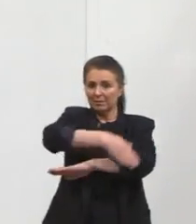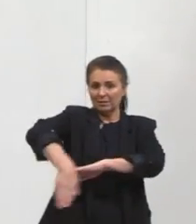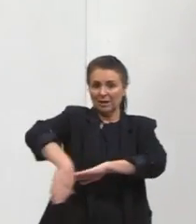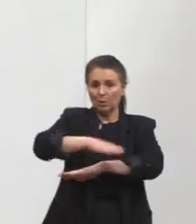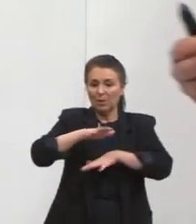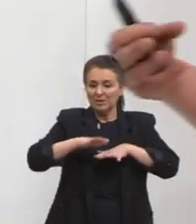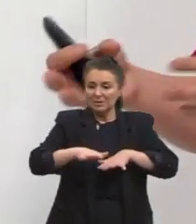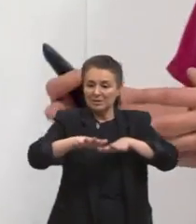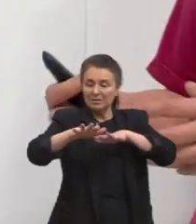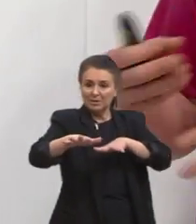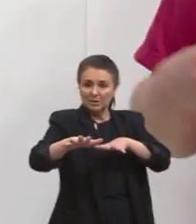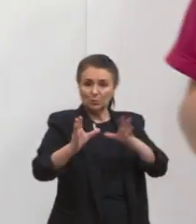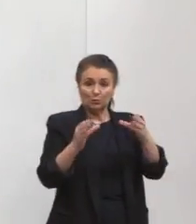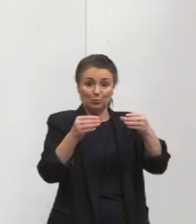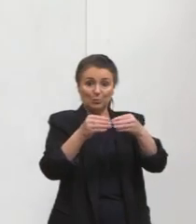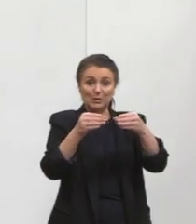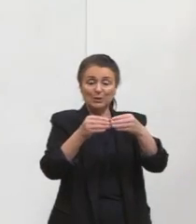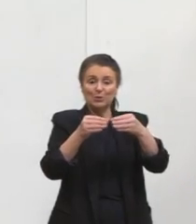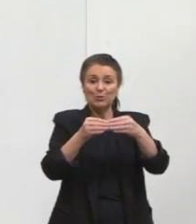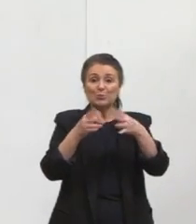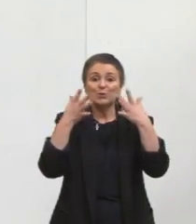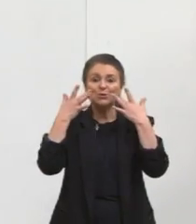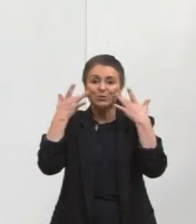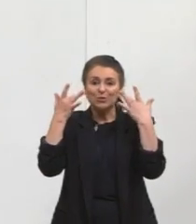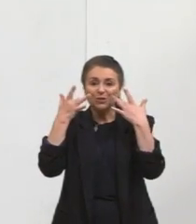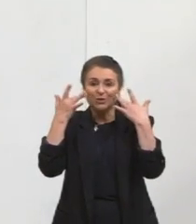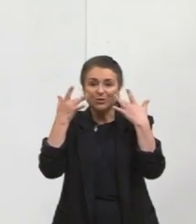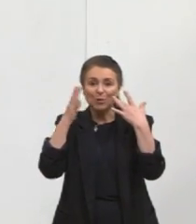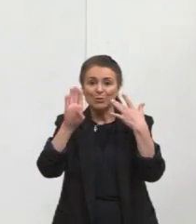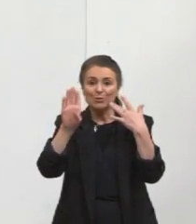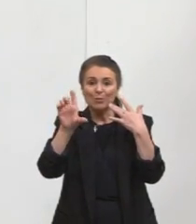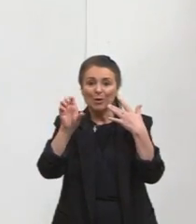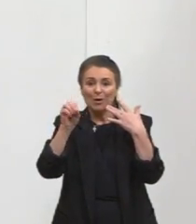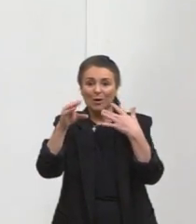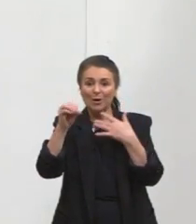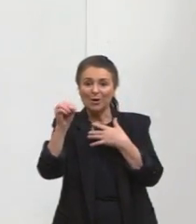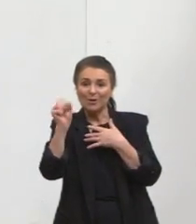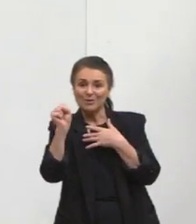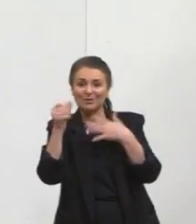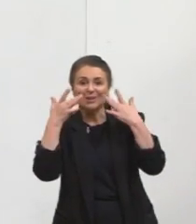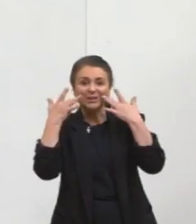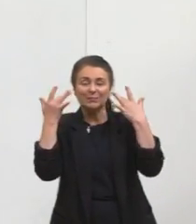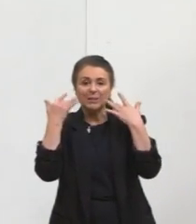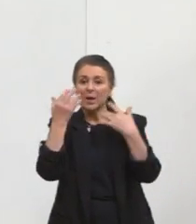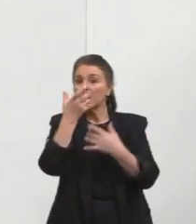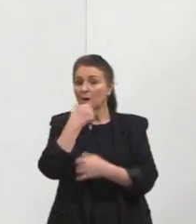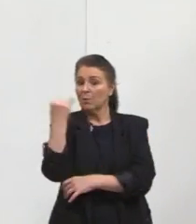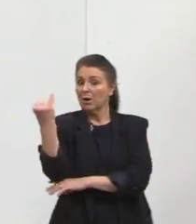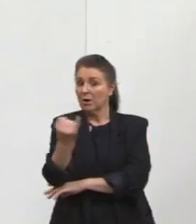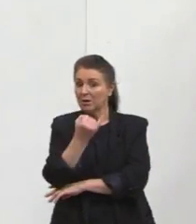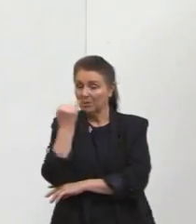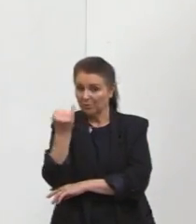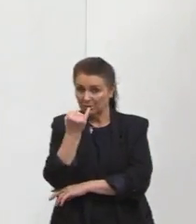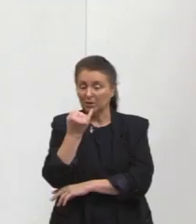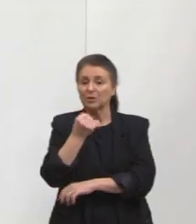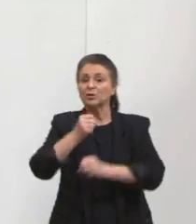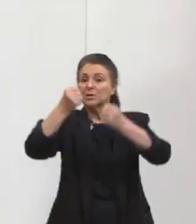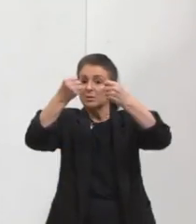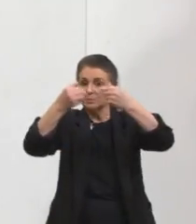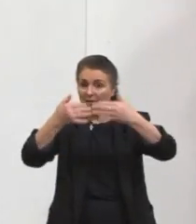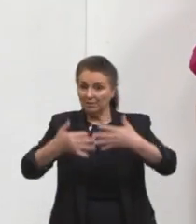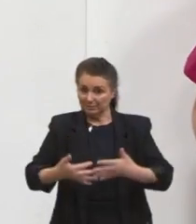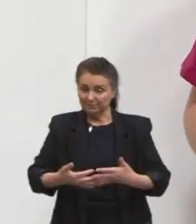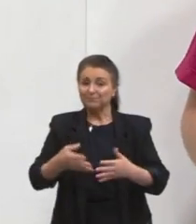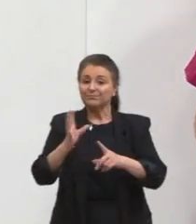blocos teatrais né então eu sempre faço essa abordagem que eu acho importante a gente pensar quando falamos em arte lembrar que